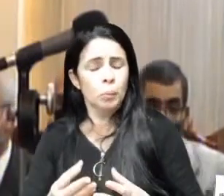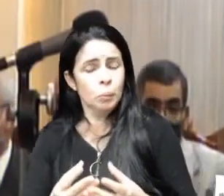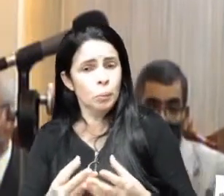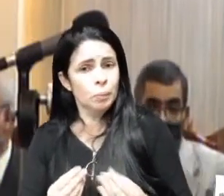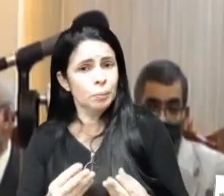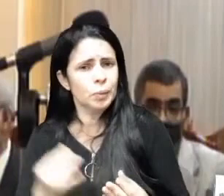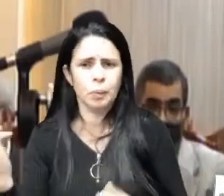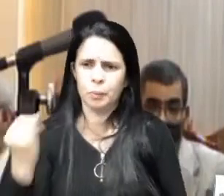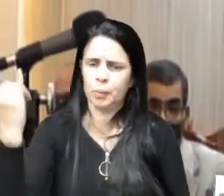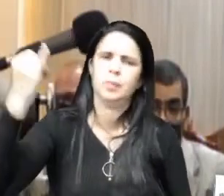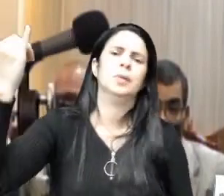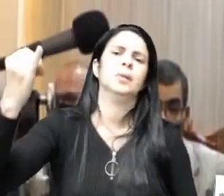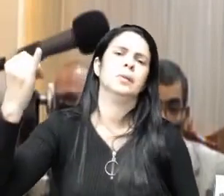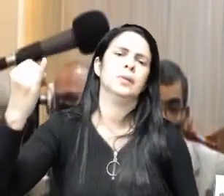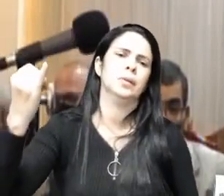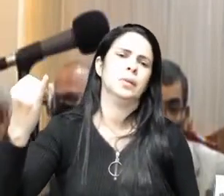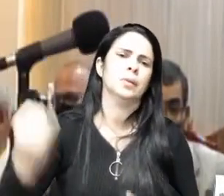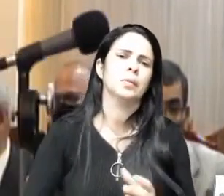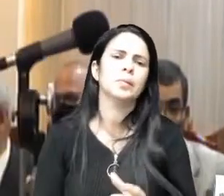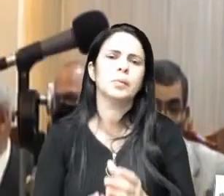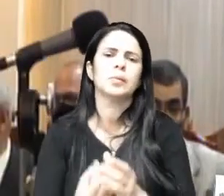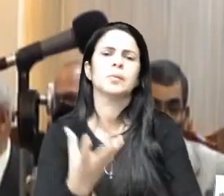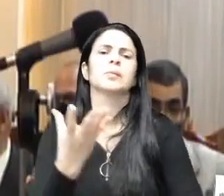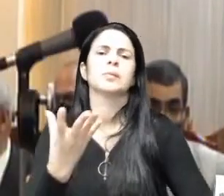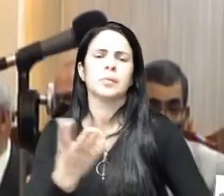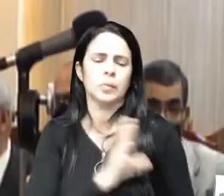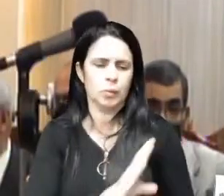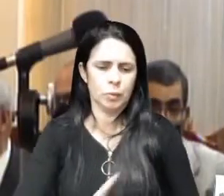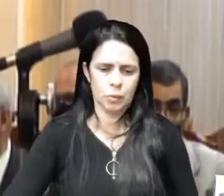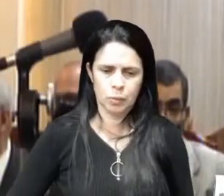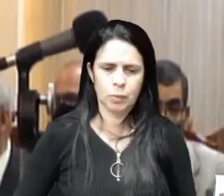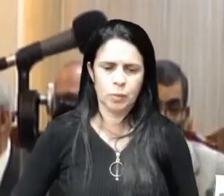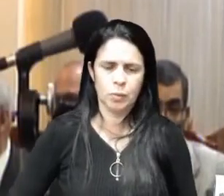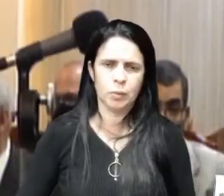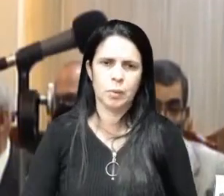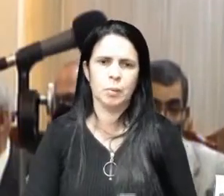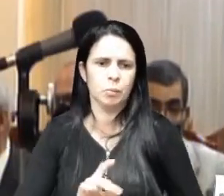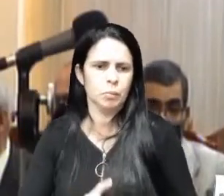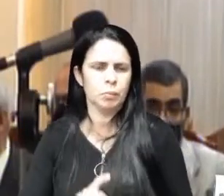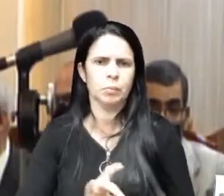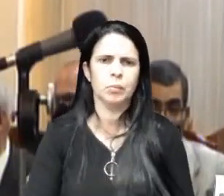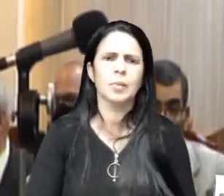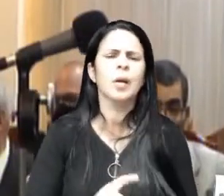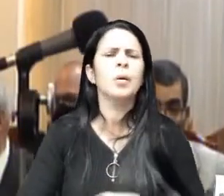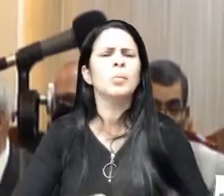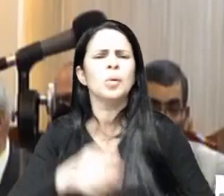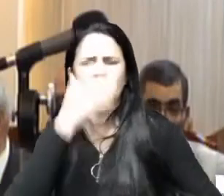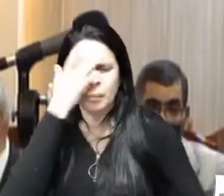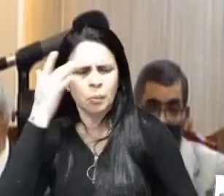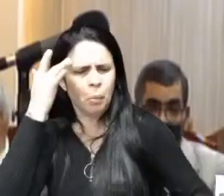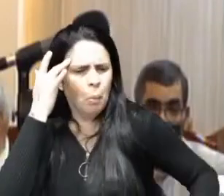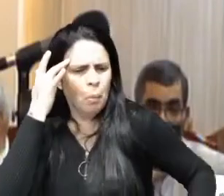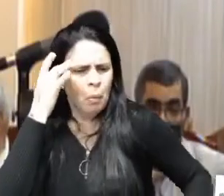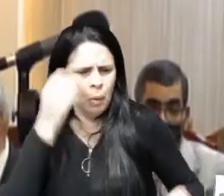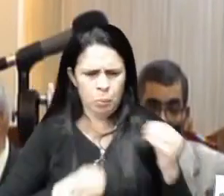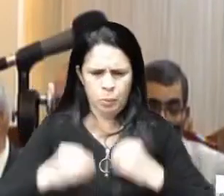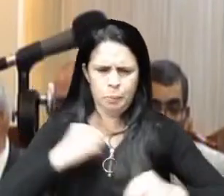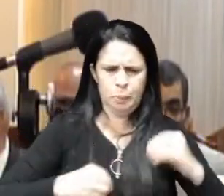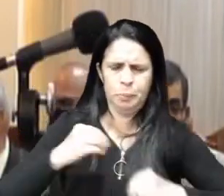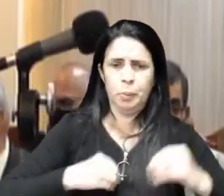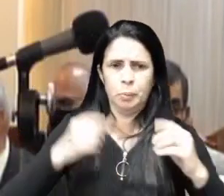cristianismo primitivo. Por que é que eles viviam nessa expectativa, nessa ansiedade?